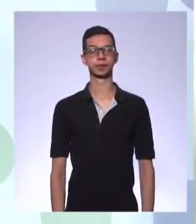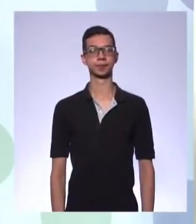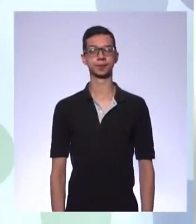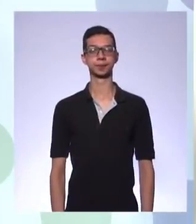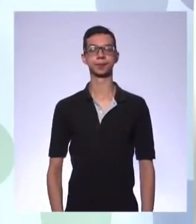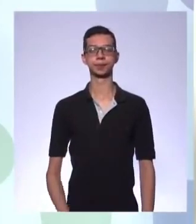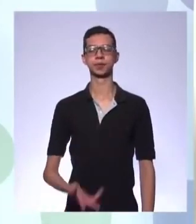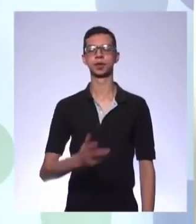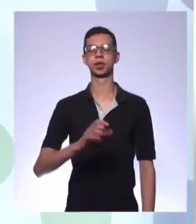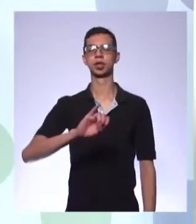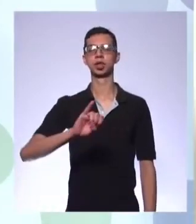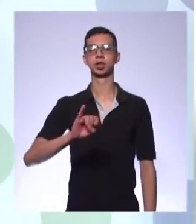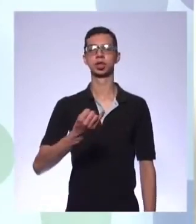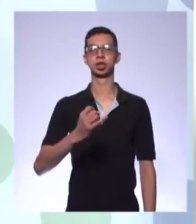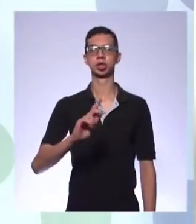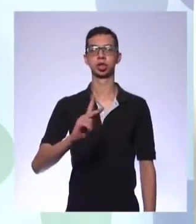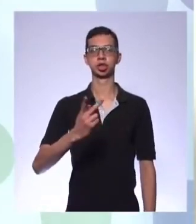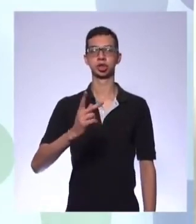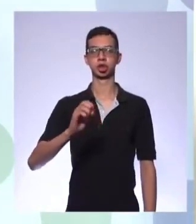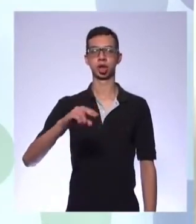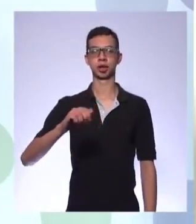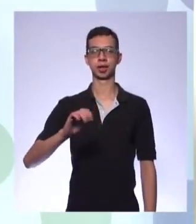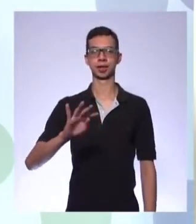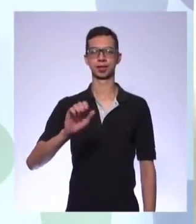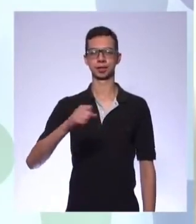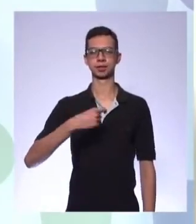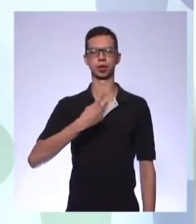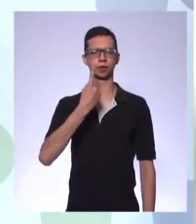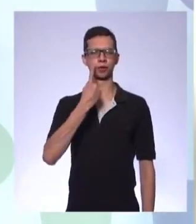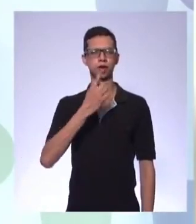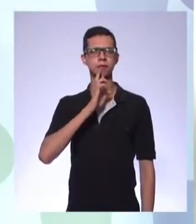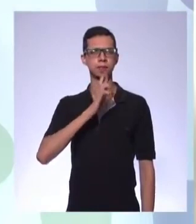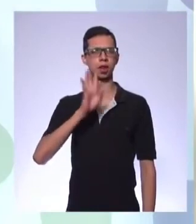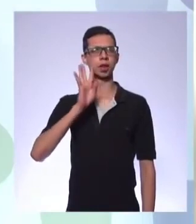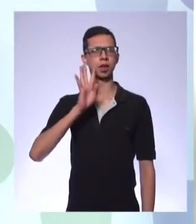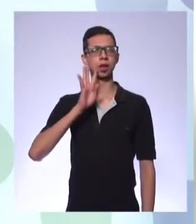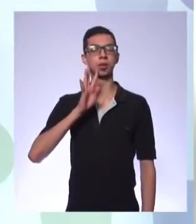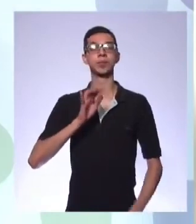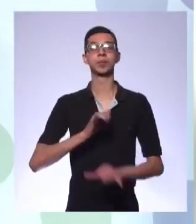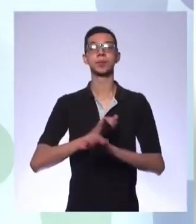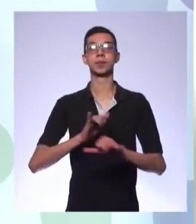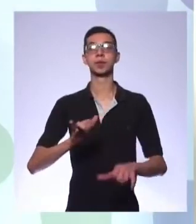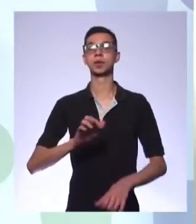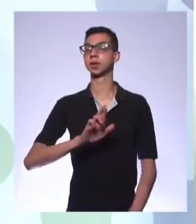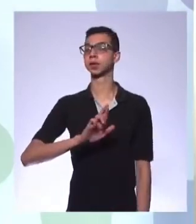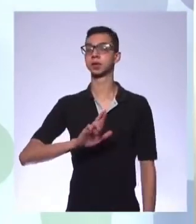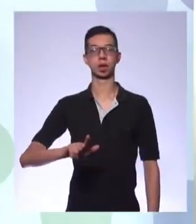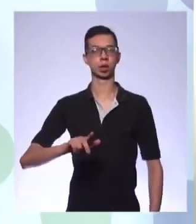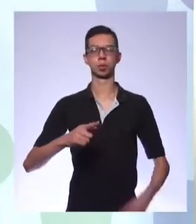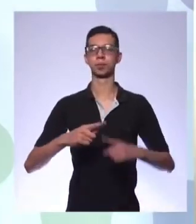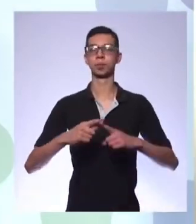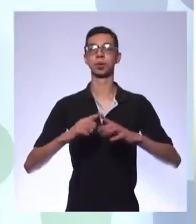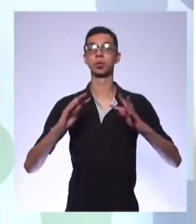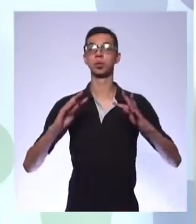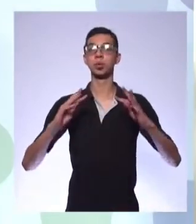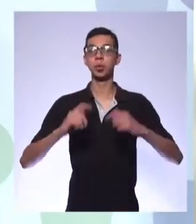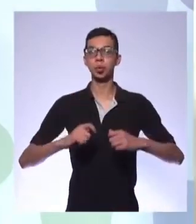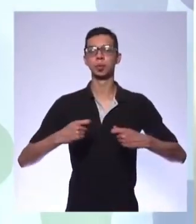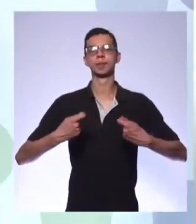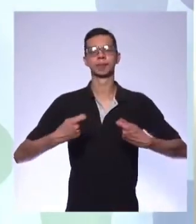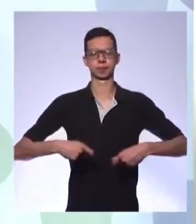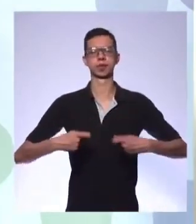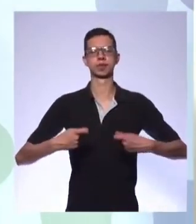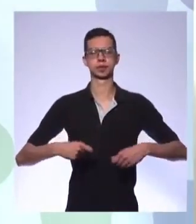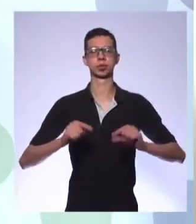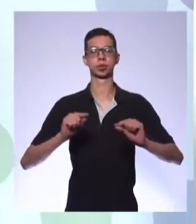resposta do Jonatas, que eu achei bem legal. Ele falou assim, ó, não, porque todos eles são necessários para a adequada função do organismo. Sabe por quê?